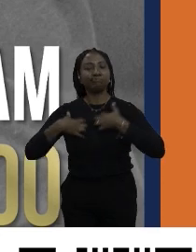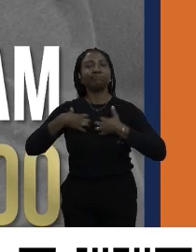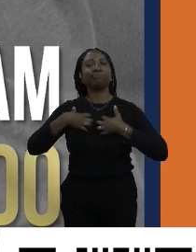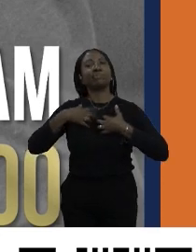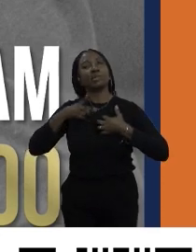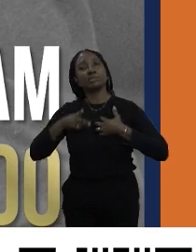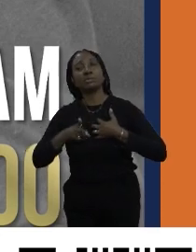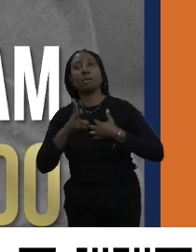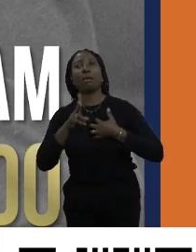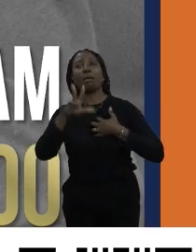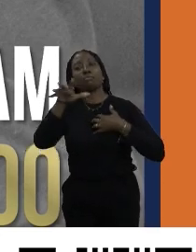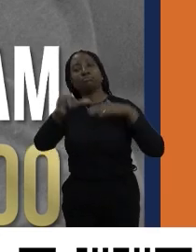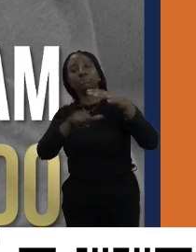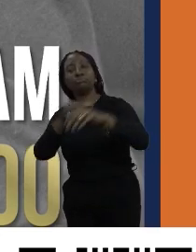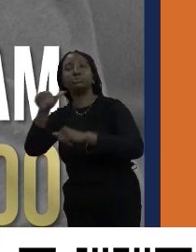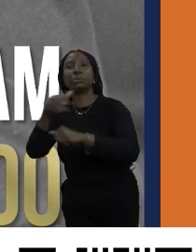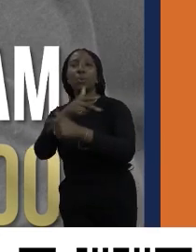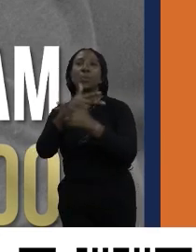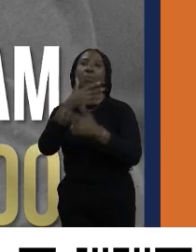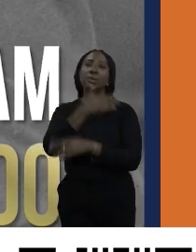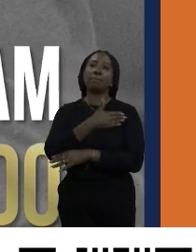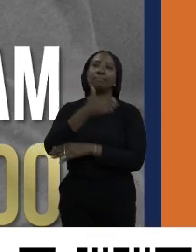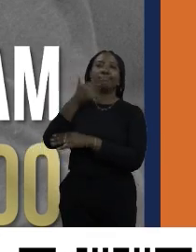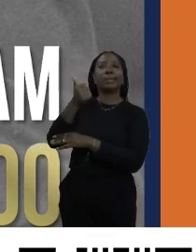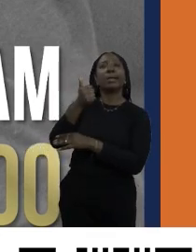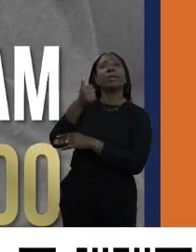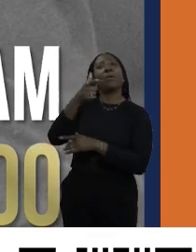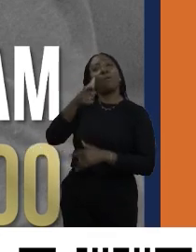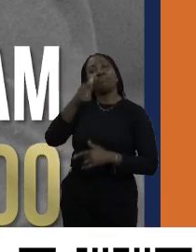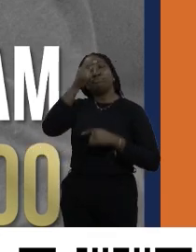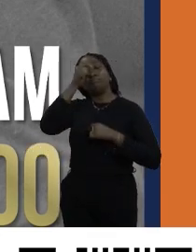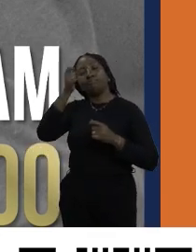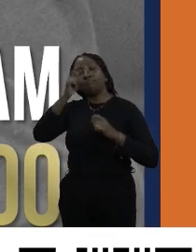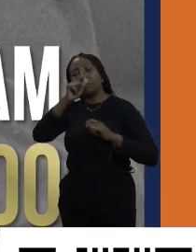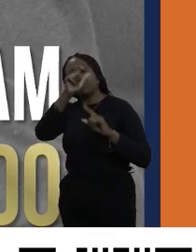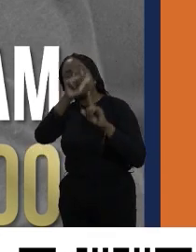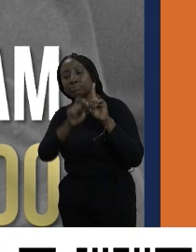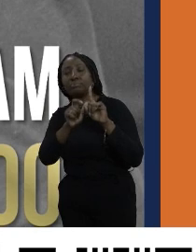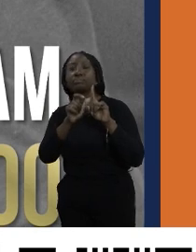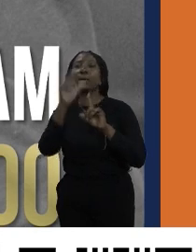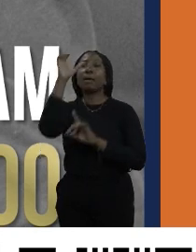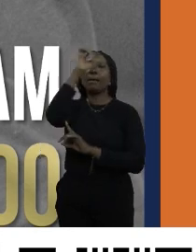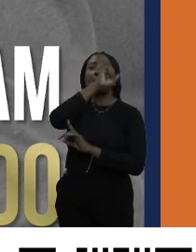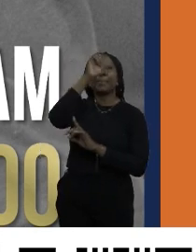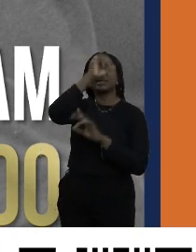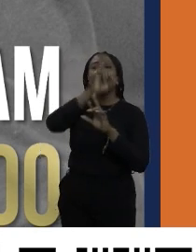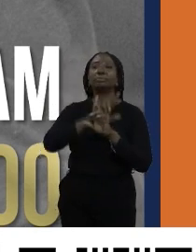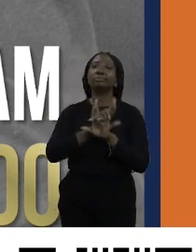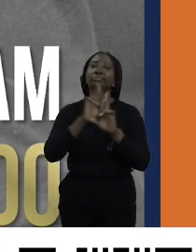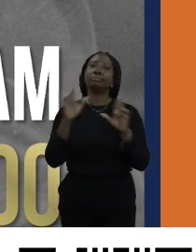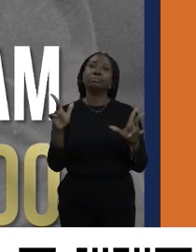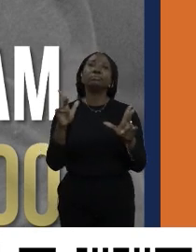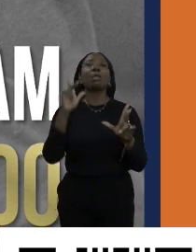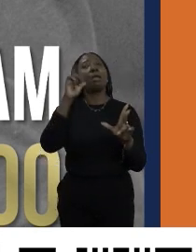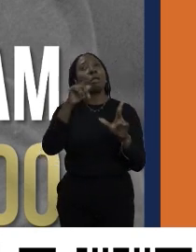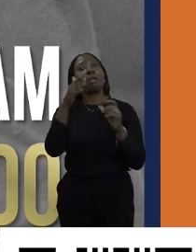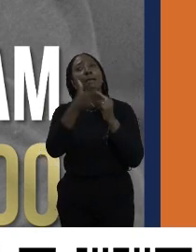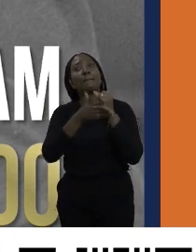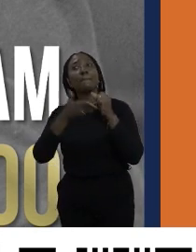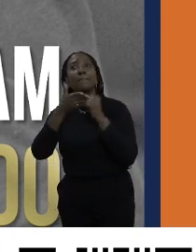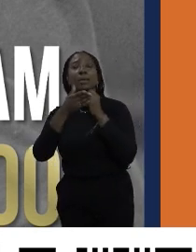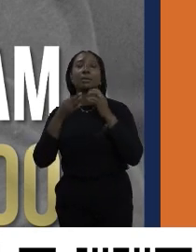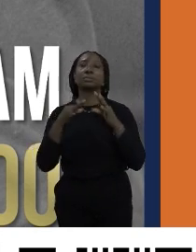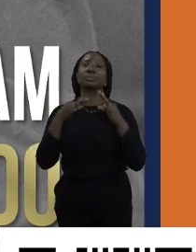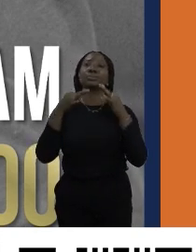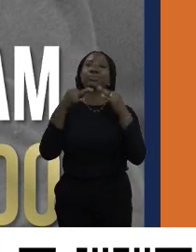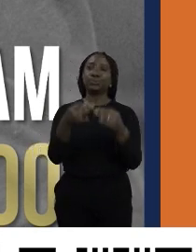sempre buscando uma condição melhor, uma performance melhor, né? Um aprendizado diferente. São os fundamentos, tá?